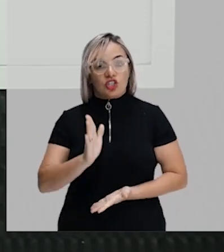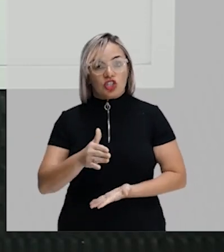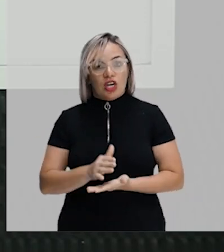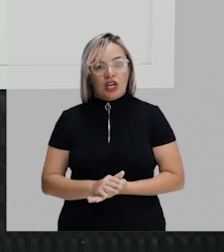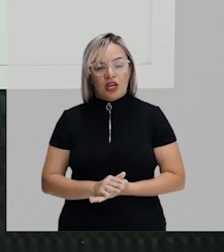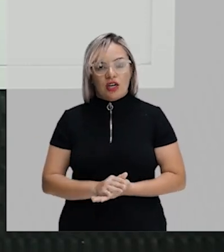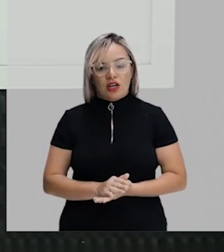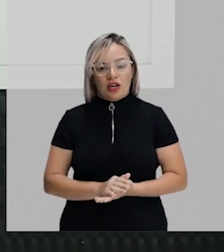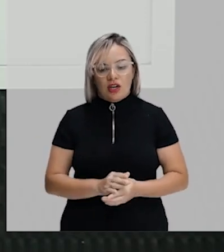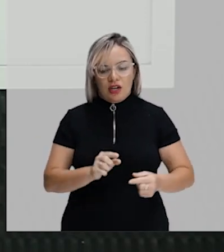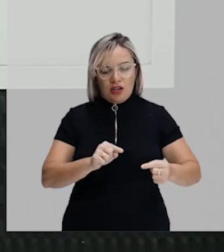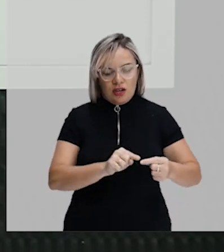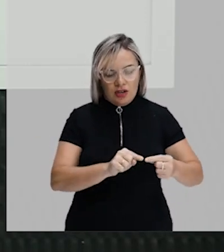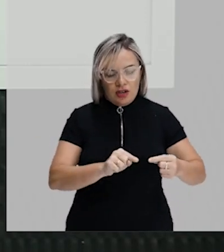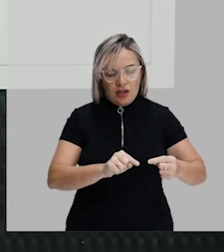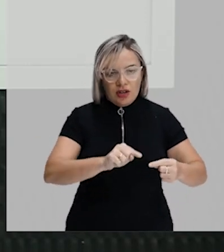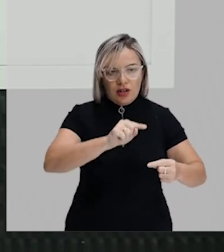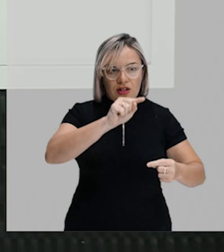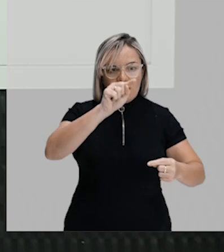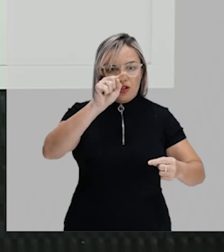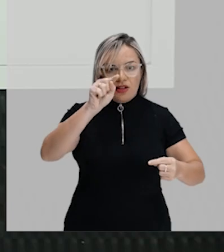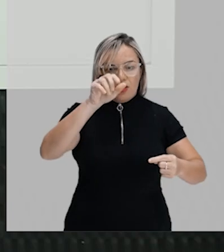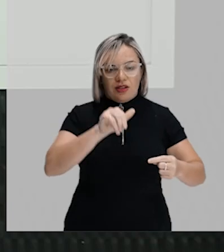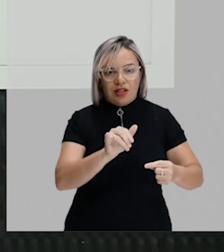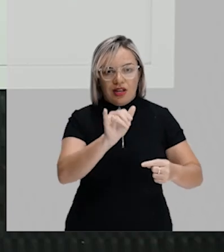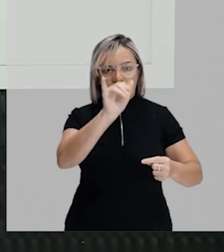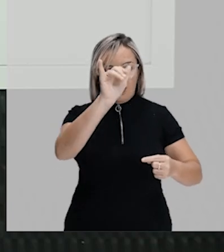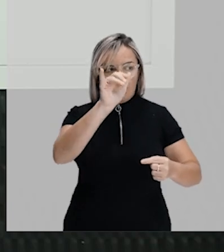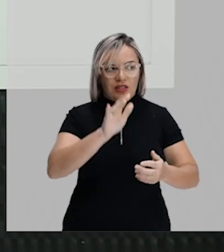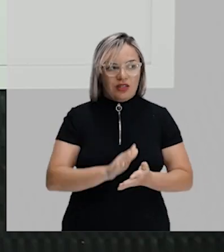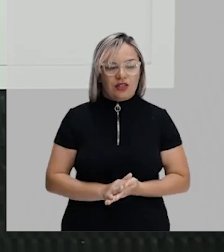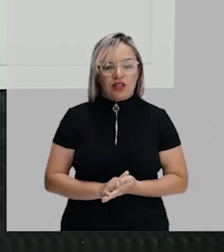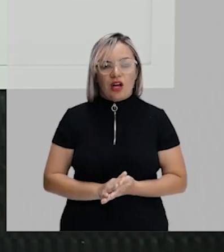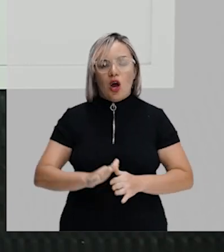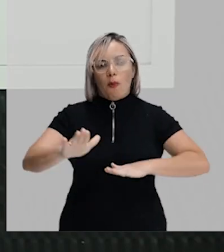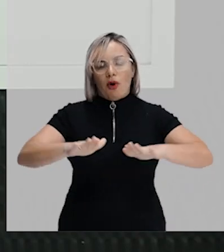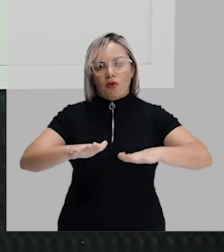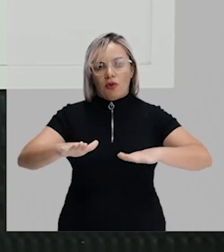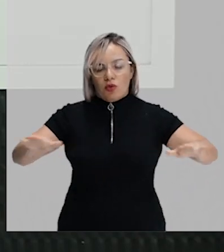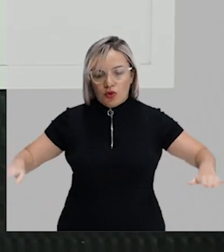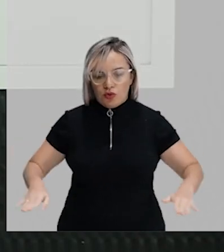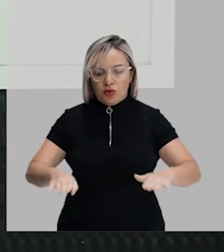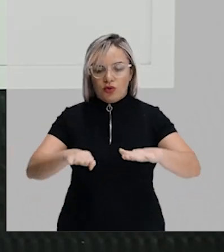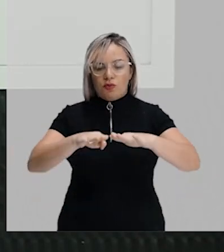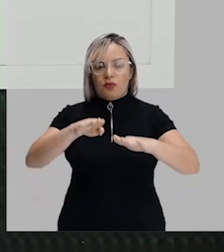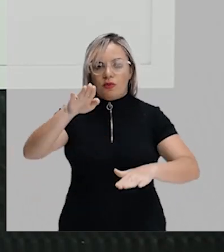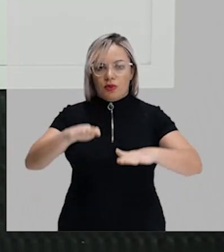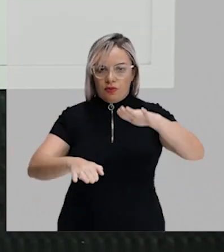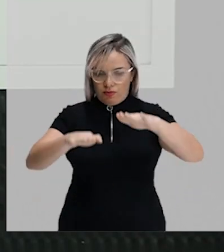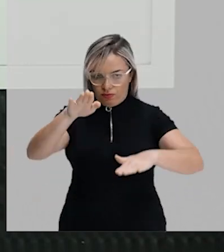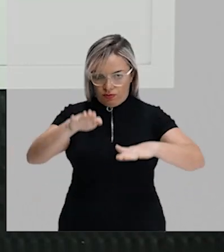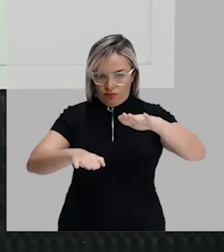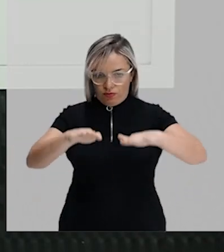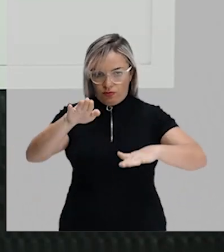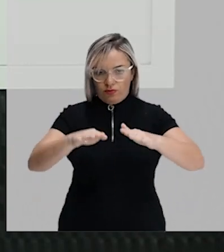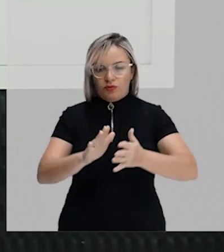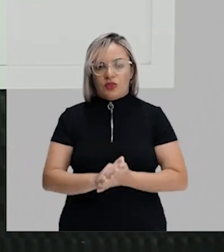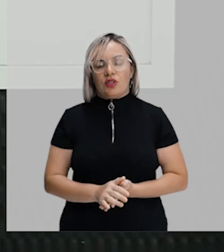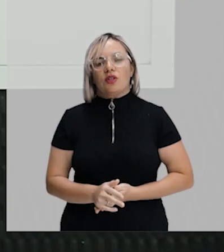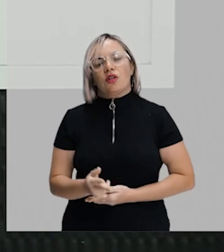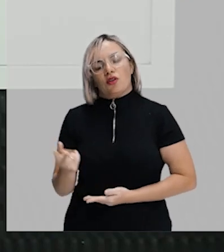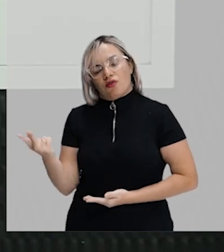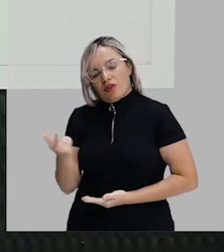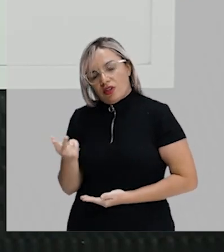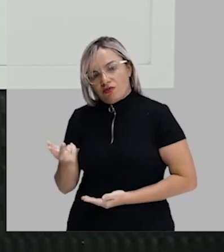que o movimento ele seja uniformemente variado, certo? Ou seja, a velocidade